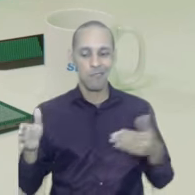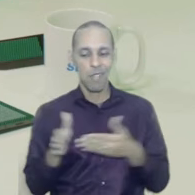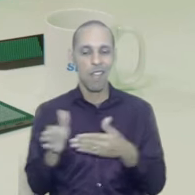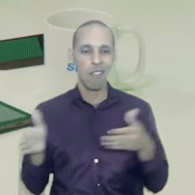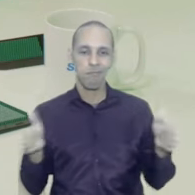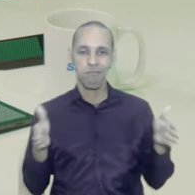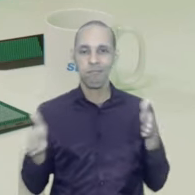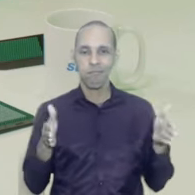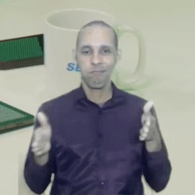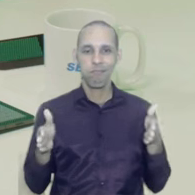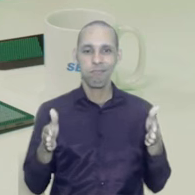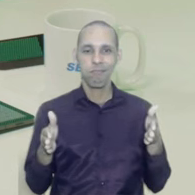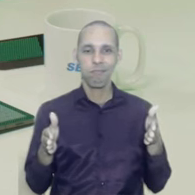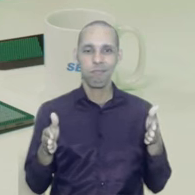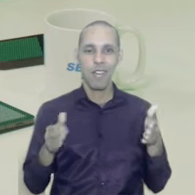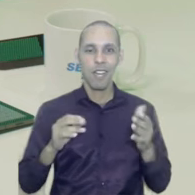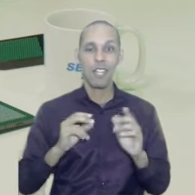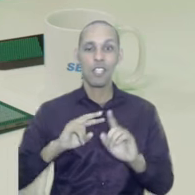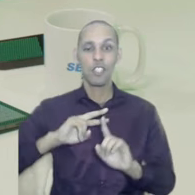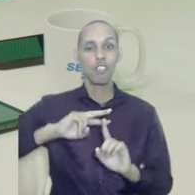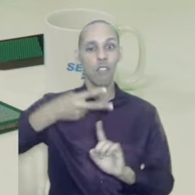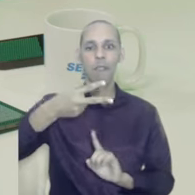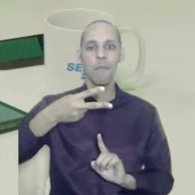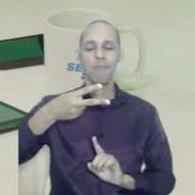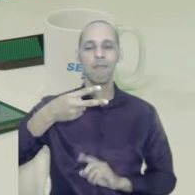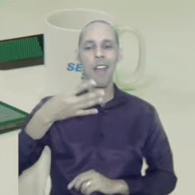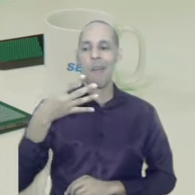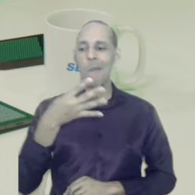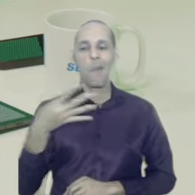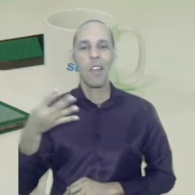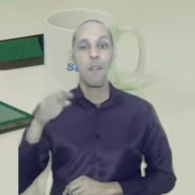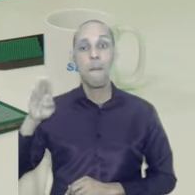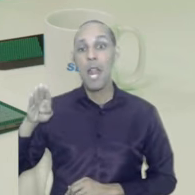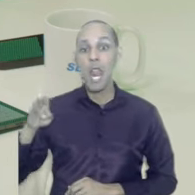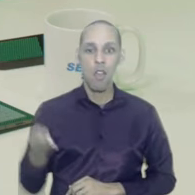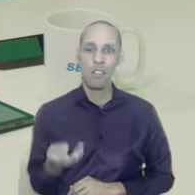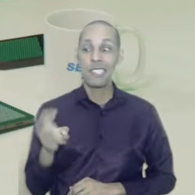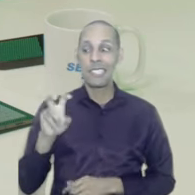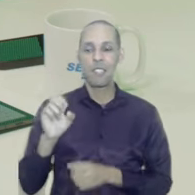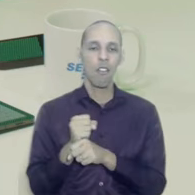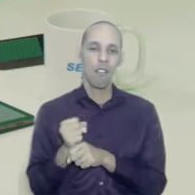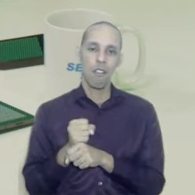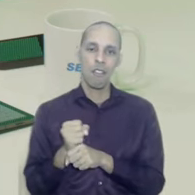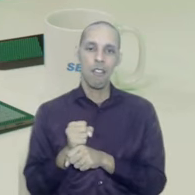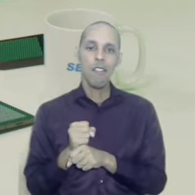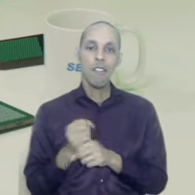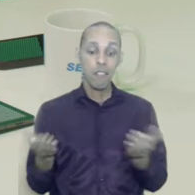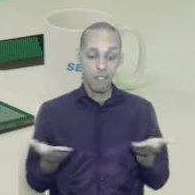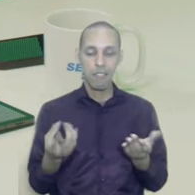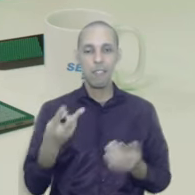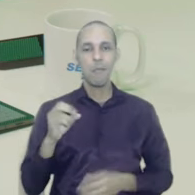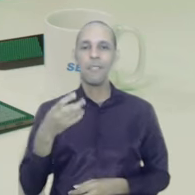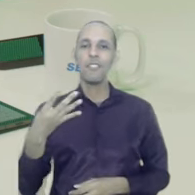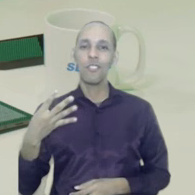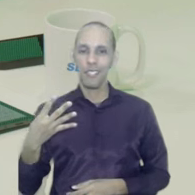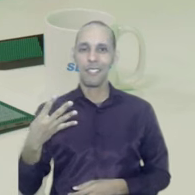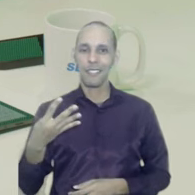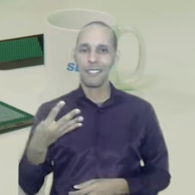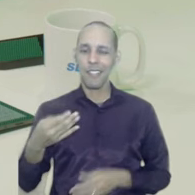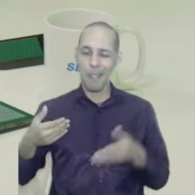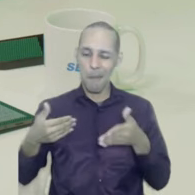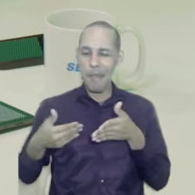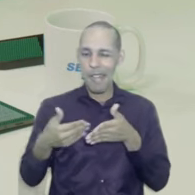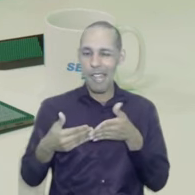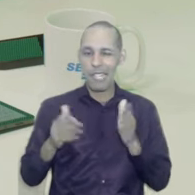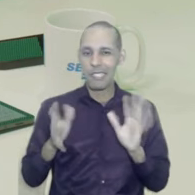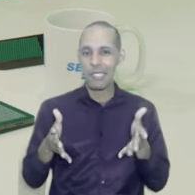para 44 ou seja um salto de 100% em 5 anos e a gente tá em 2024 então a gente tá na eu acho até que já deve estar berando